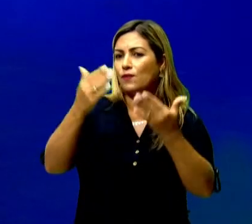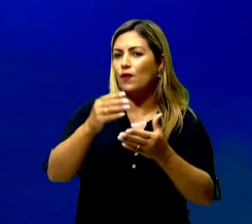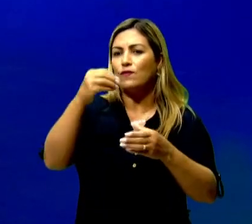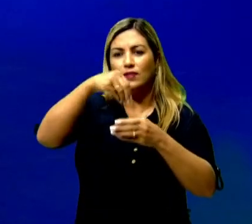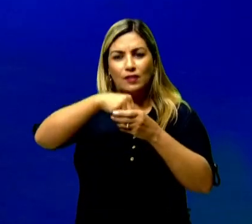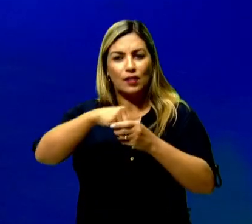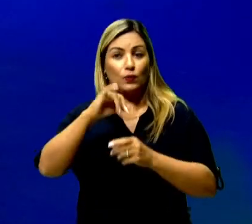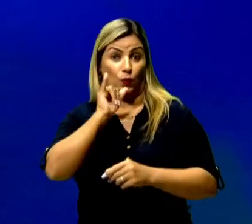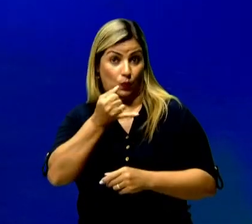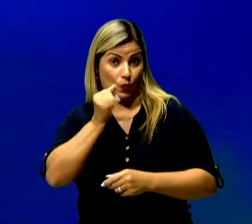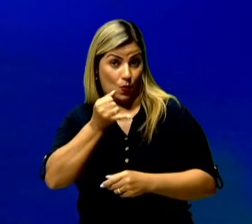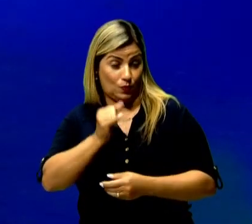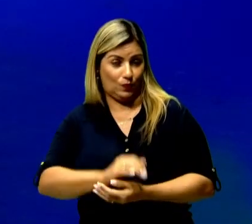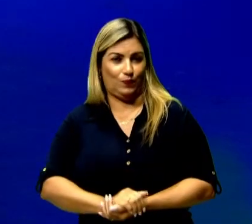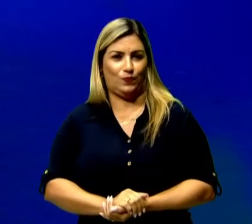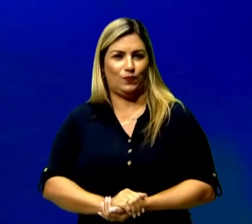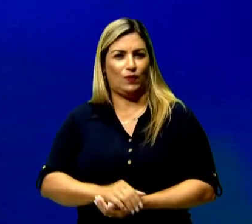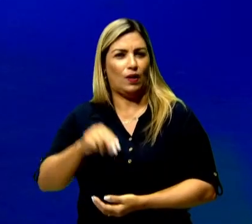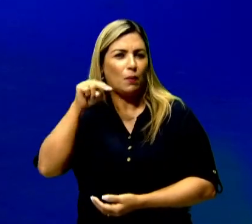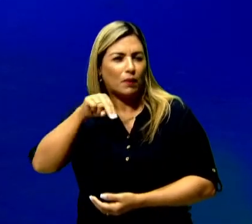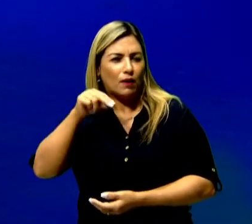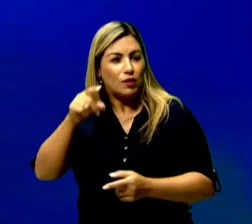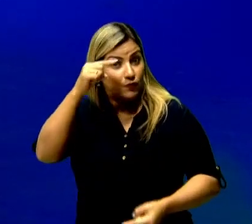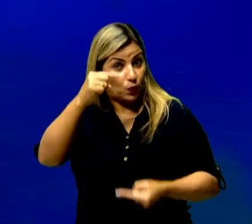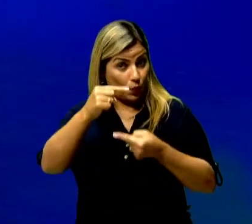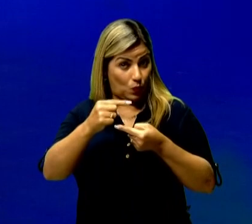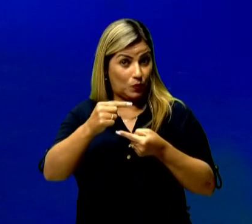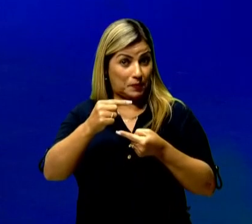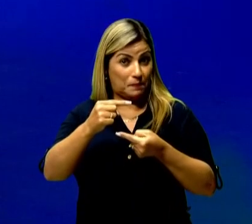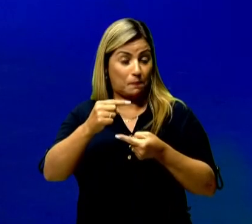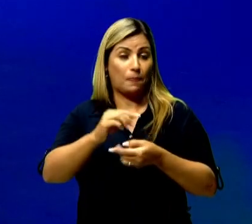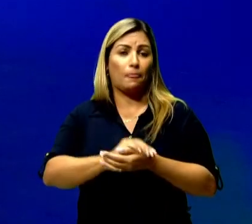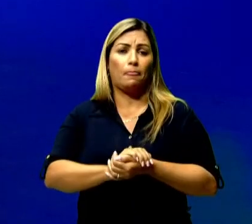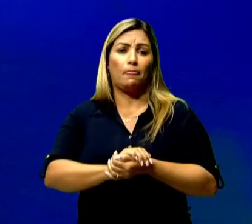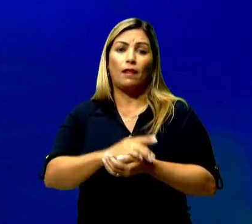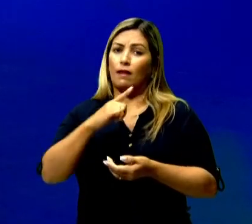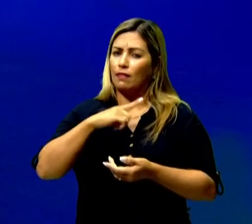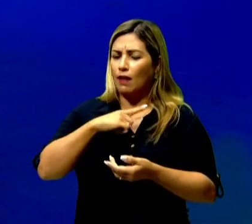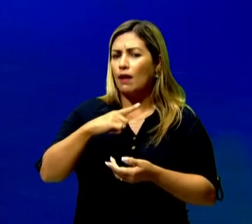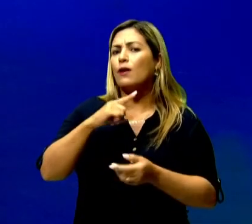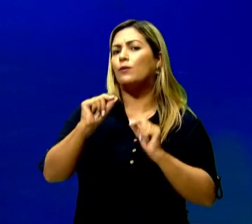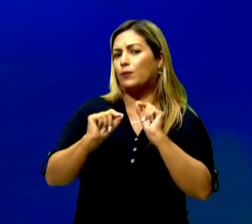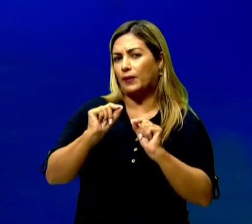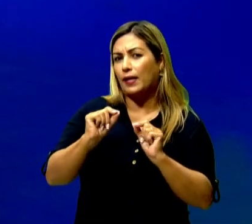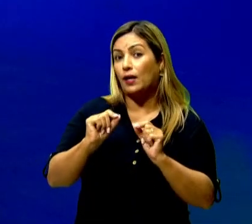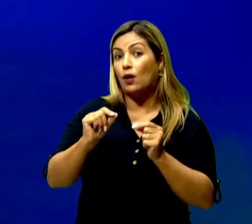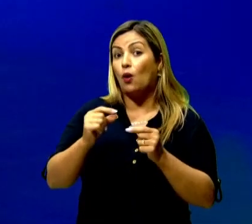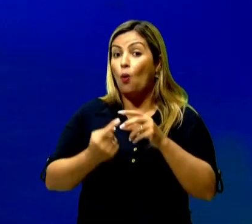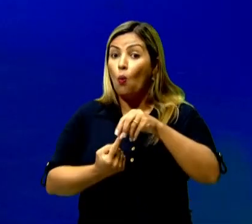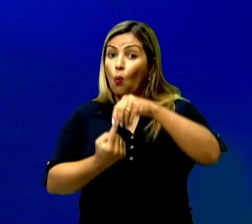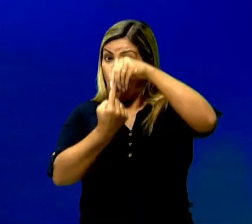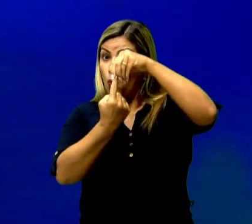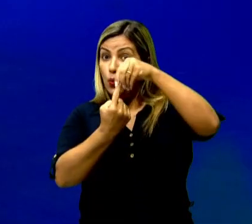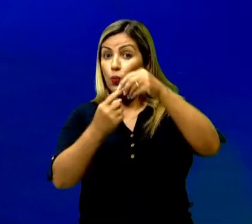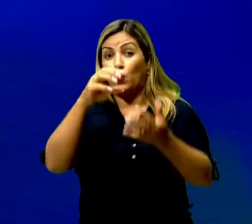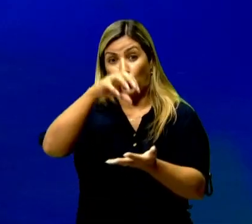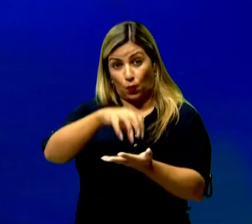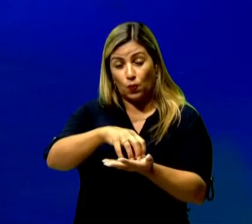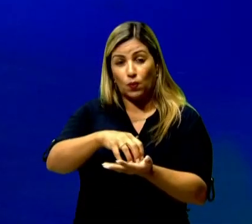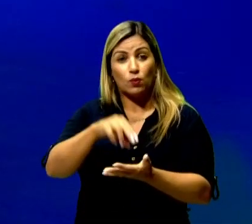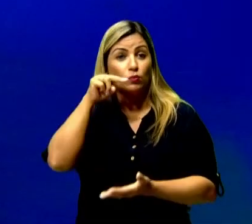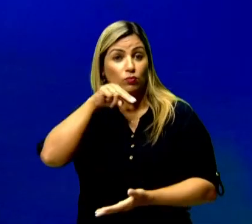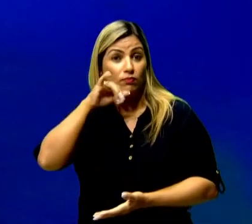dentro do conto, né, que é uma narrativa curta? É quando eu tenho ali apenas um núcleo narrativo.